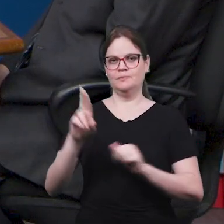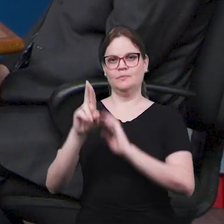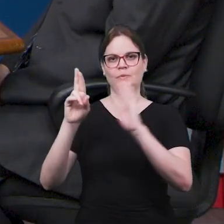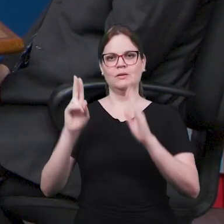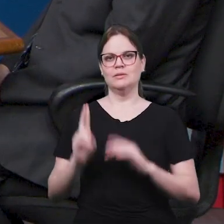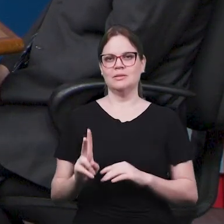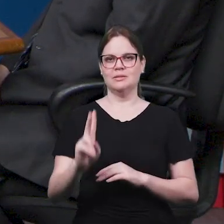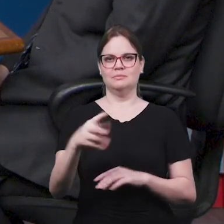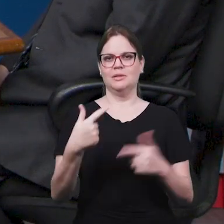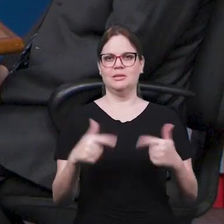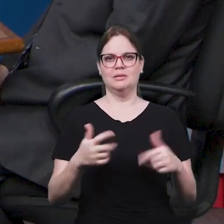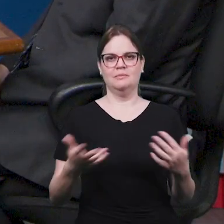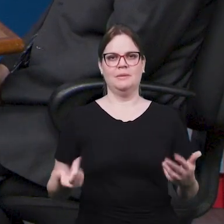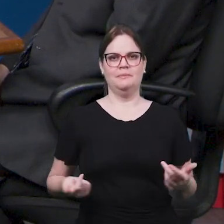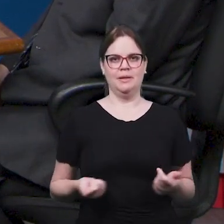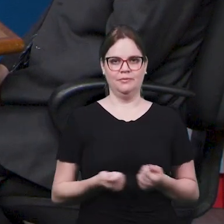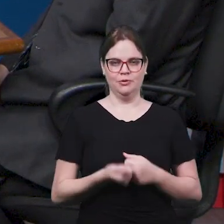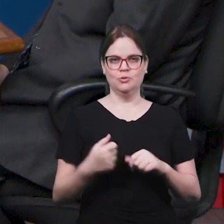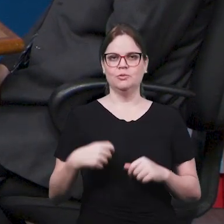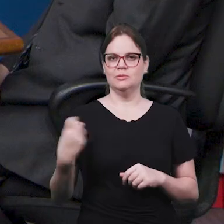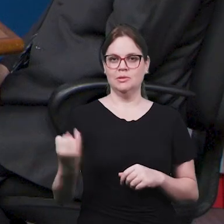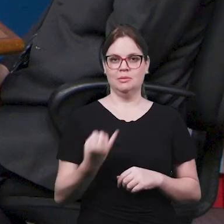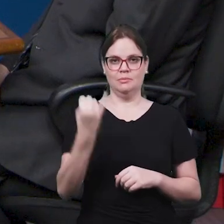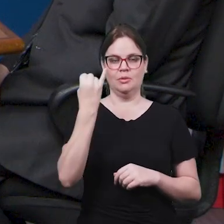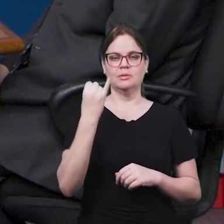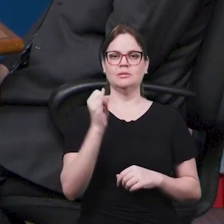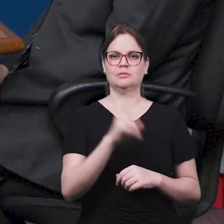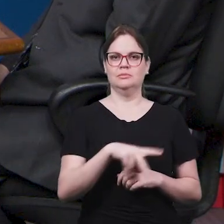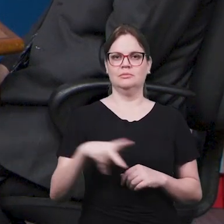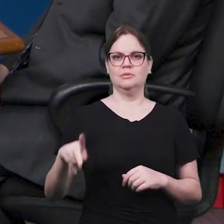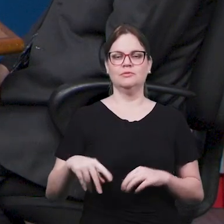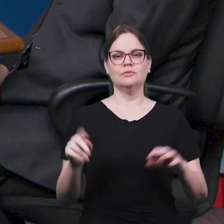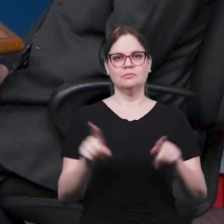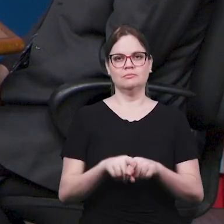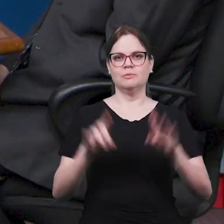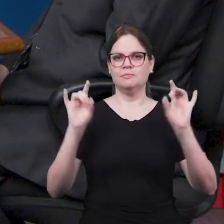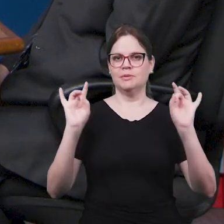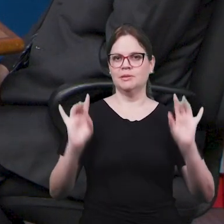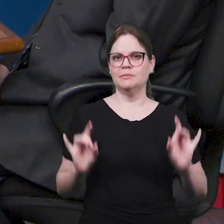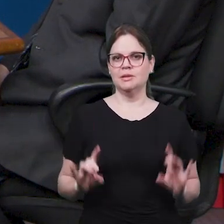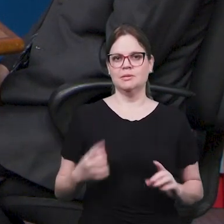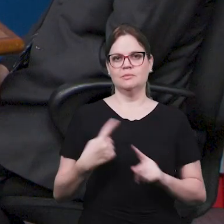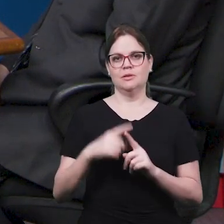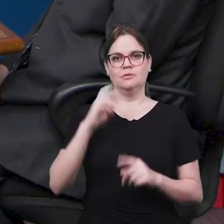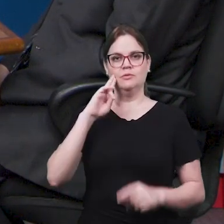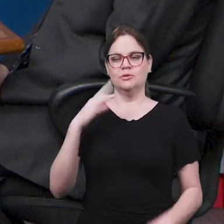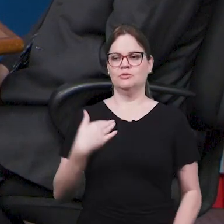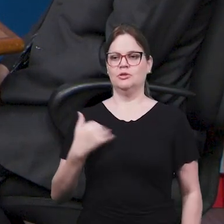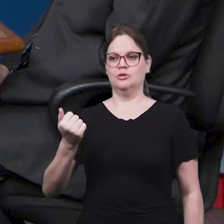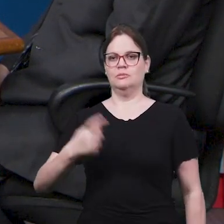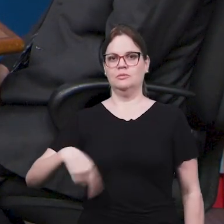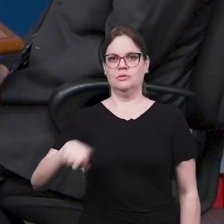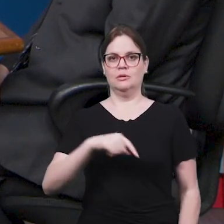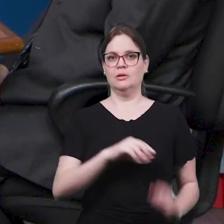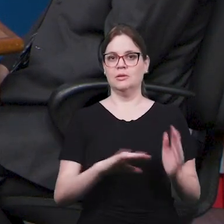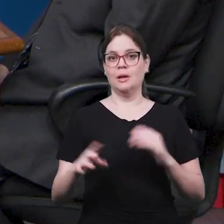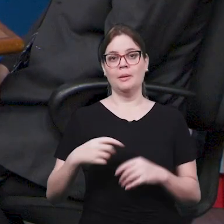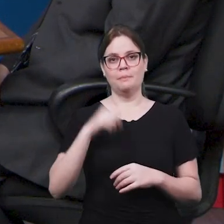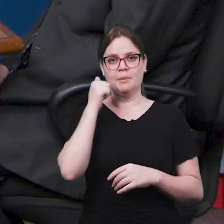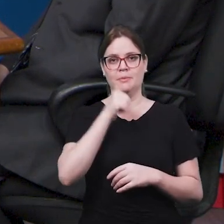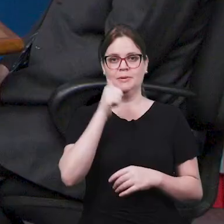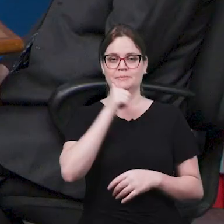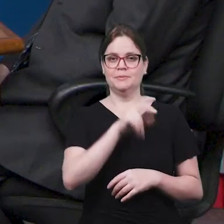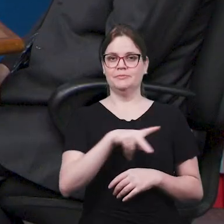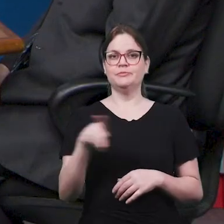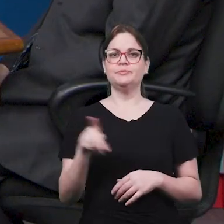neste trabalho, tão importante e tão nobre que Ele nos colocou. Então aqui é uma professora que